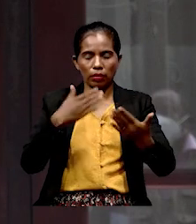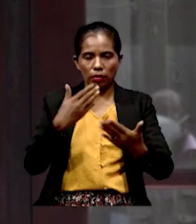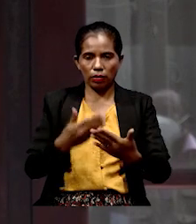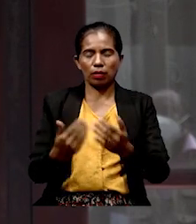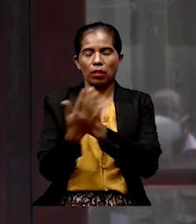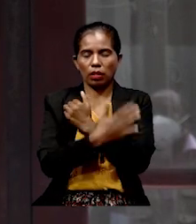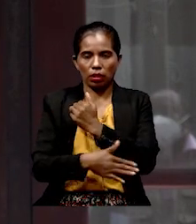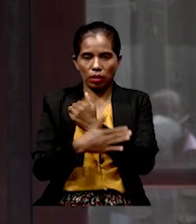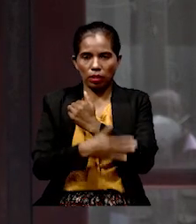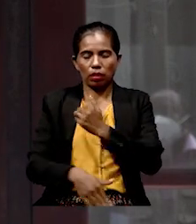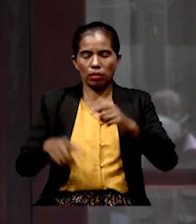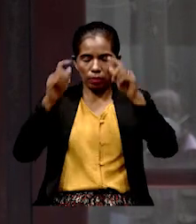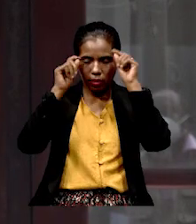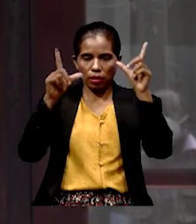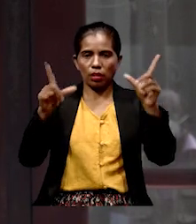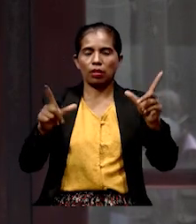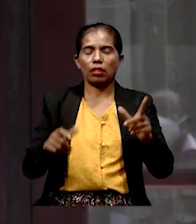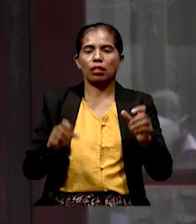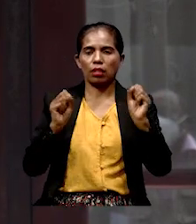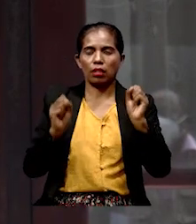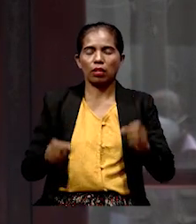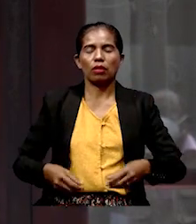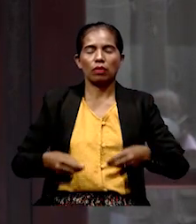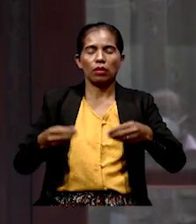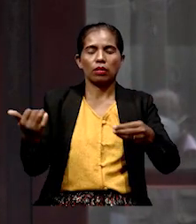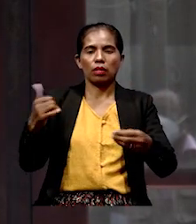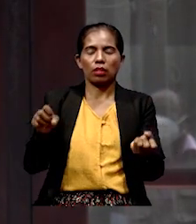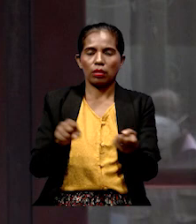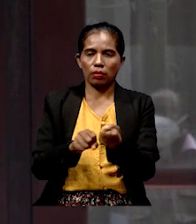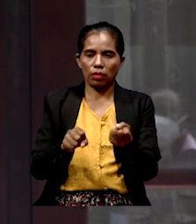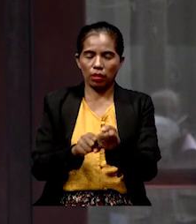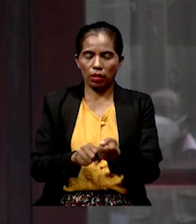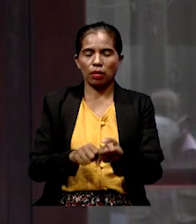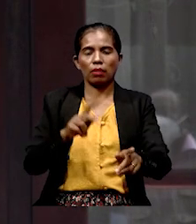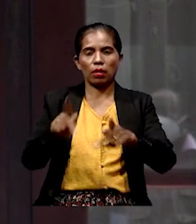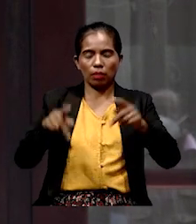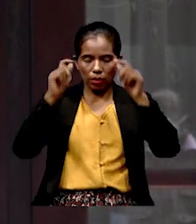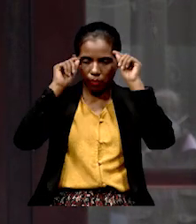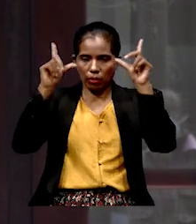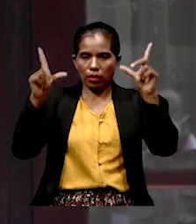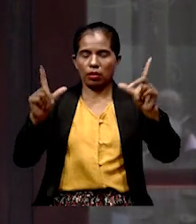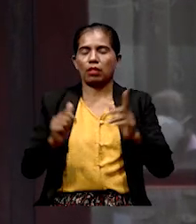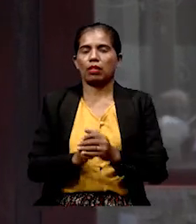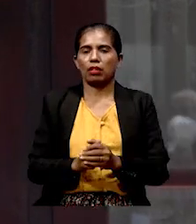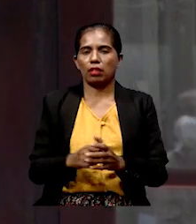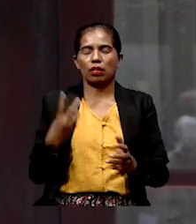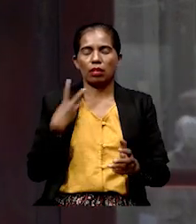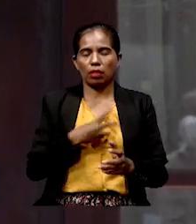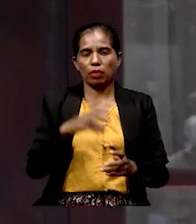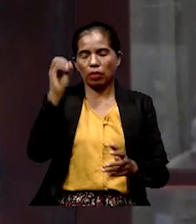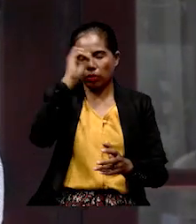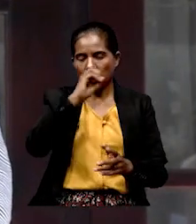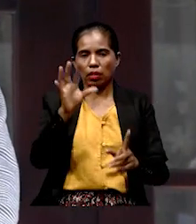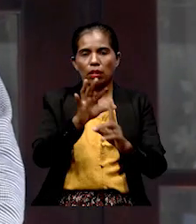que constituem a organização, a solidariedade ao povo timorense, observar as eleições como